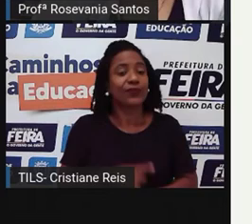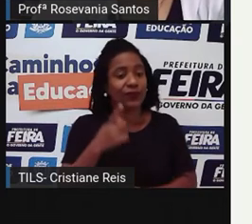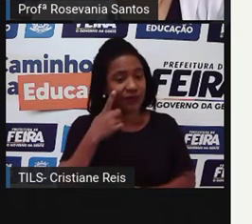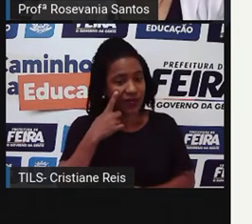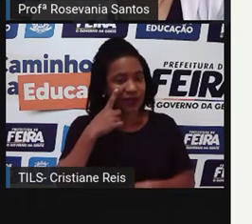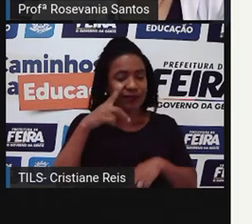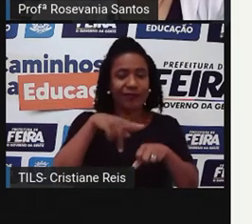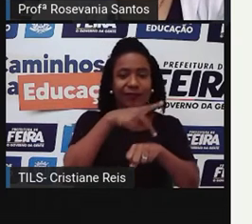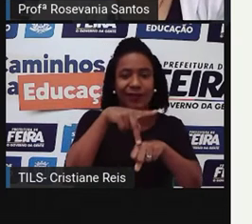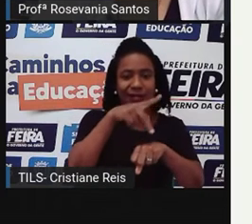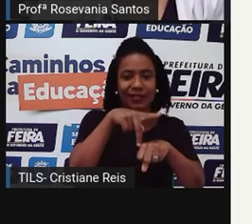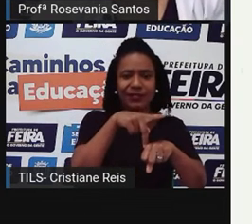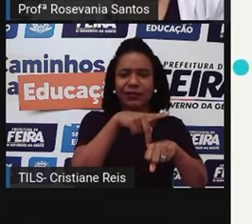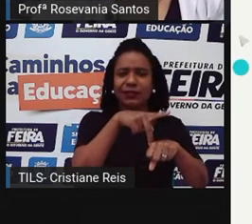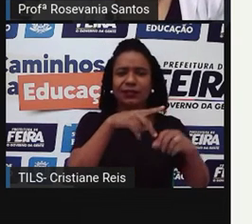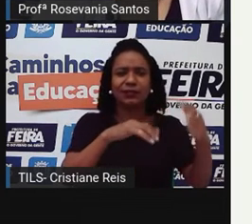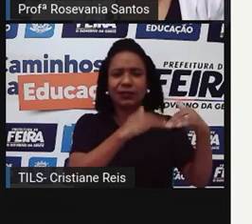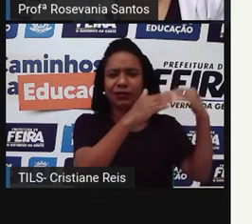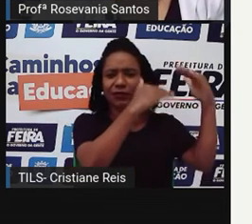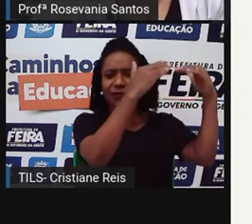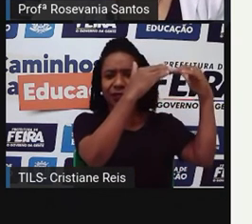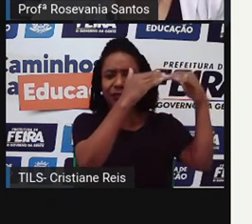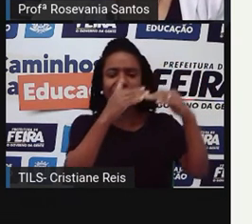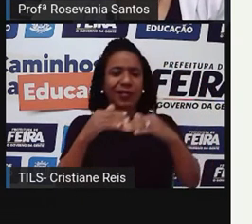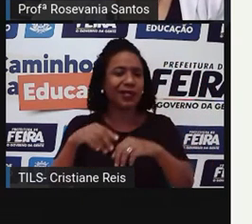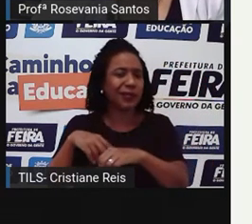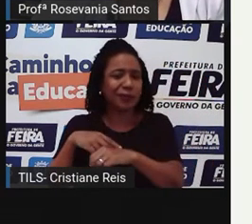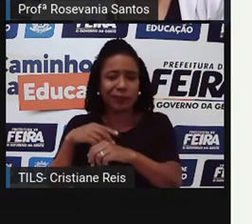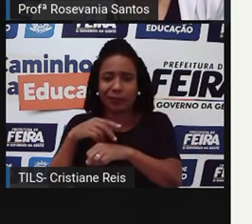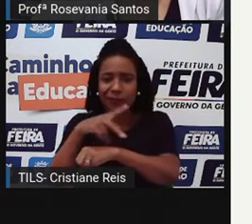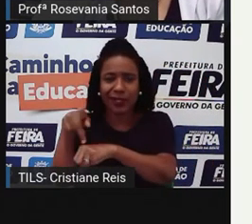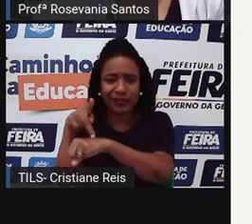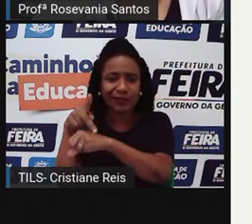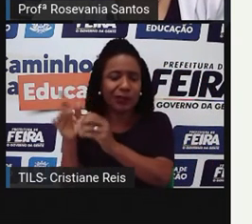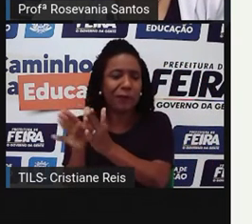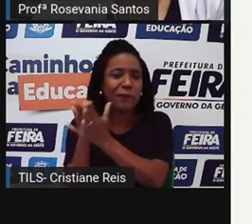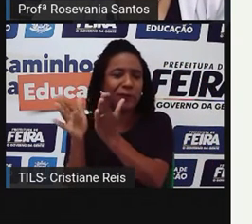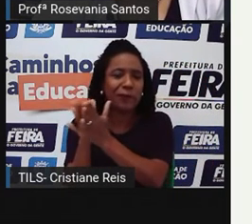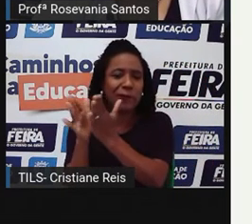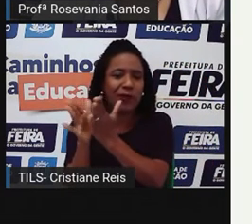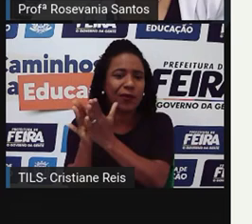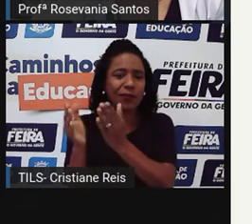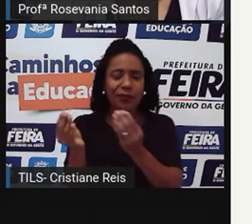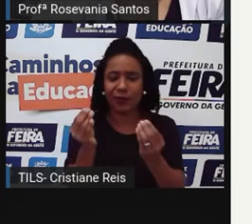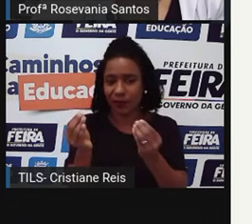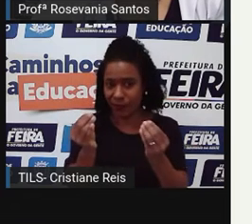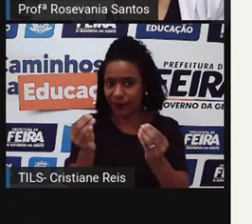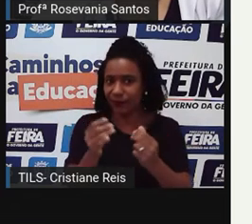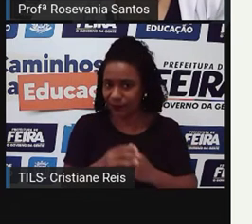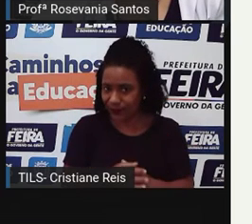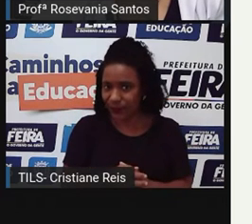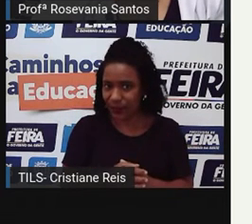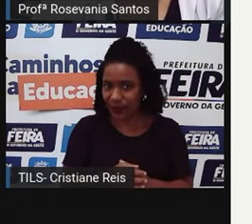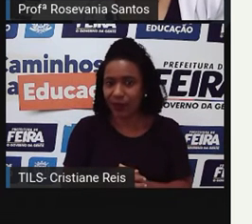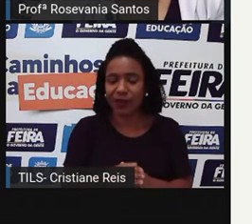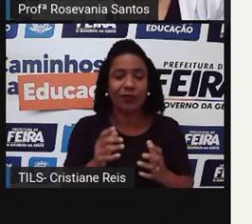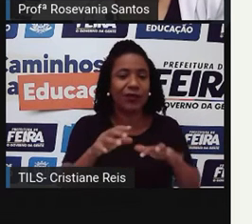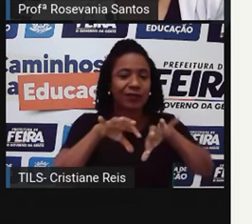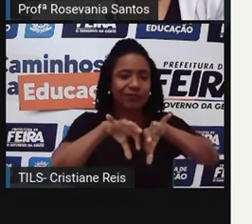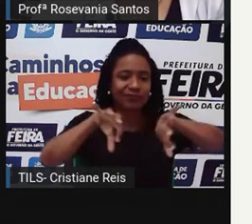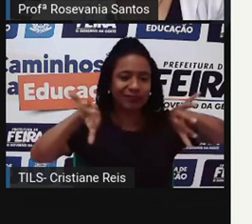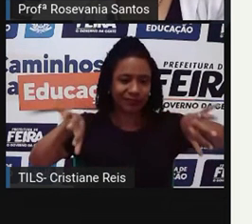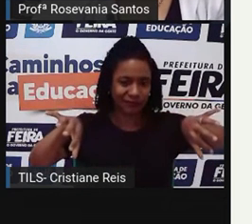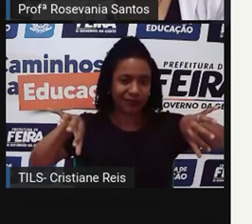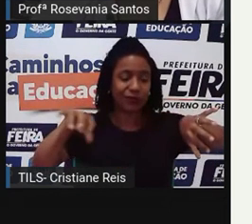e países subdesenvolvidos. Essa regionalização reforçou a ideia de que o mundo poderia ser dividido apenas em